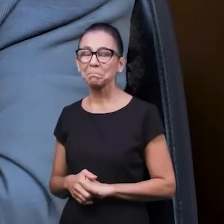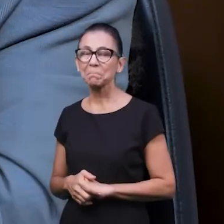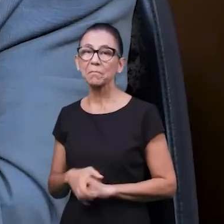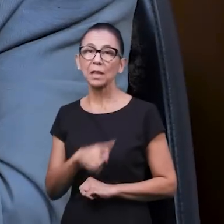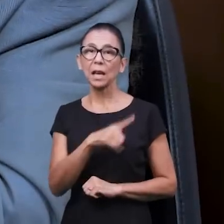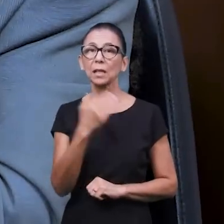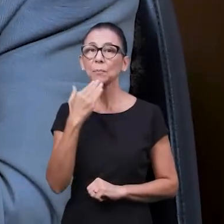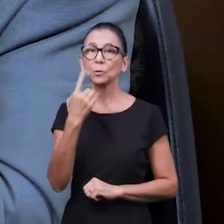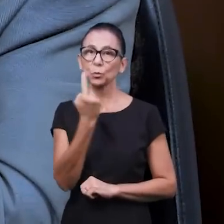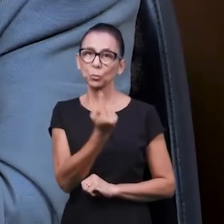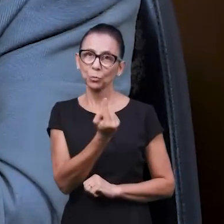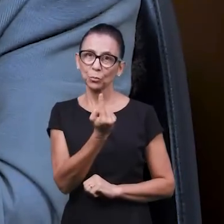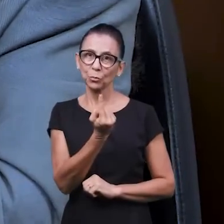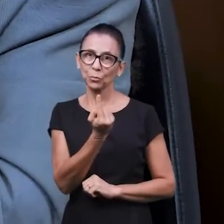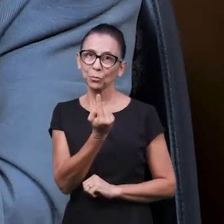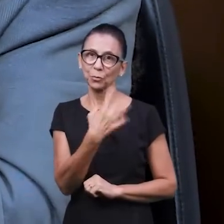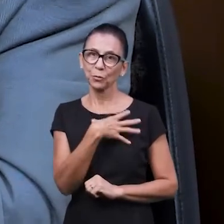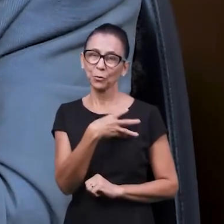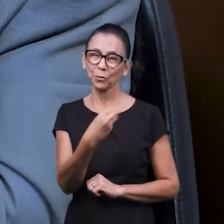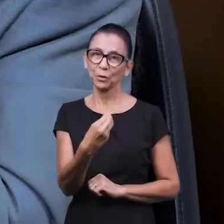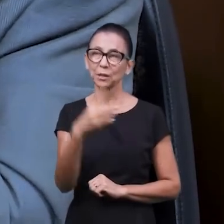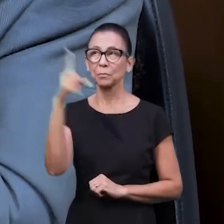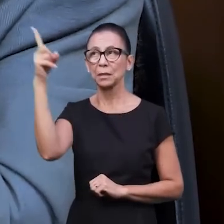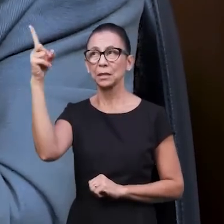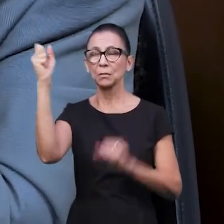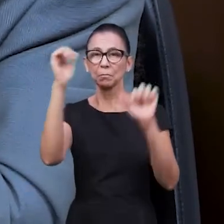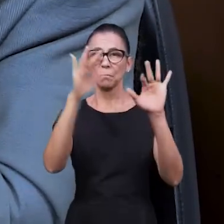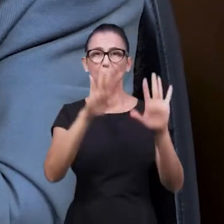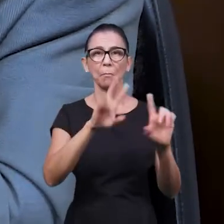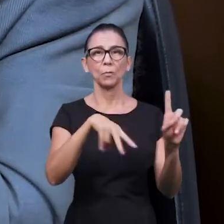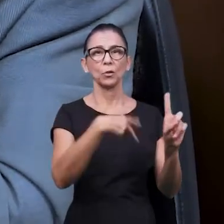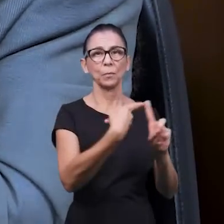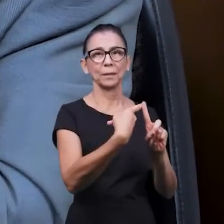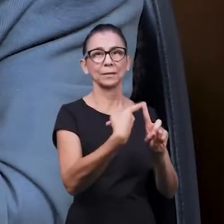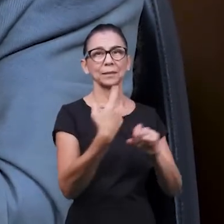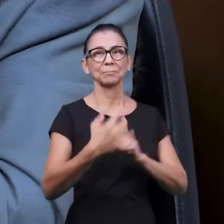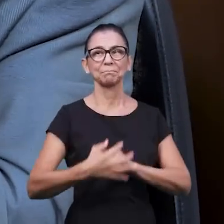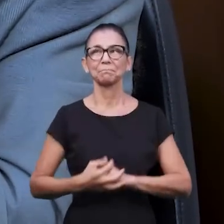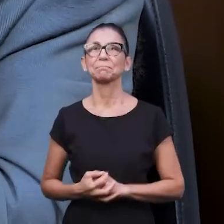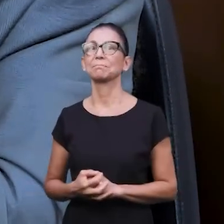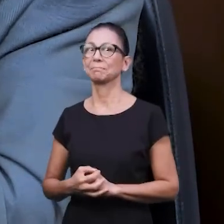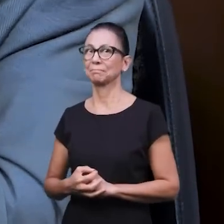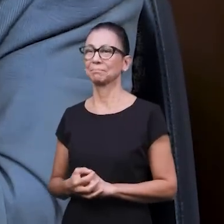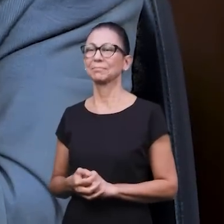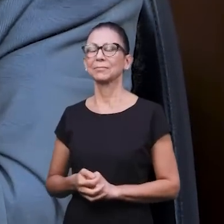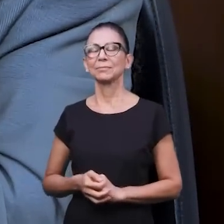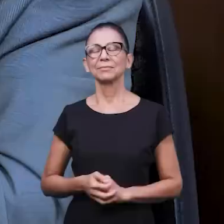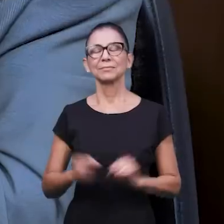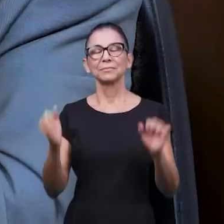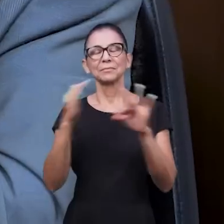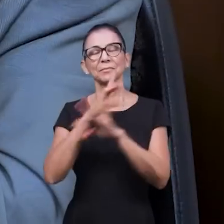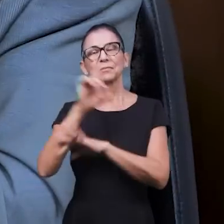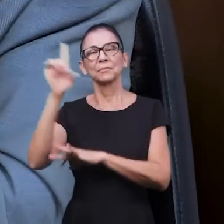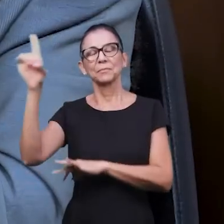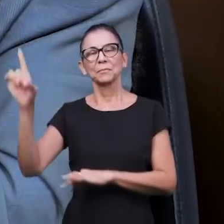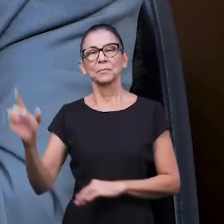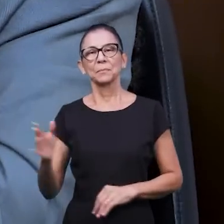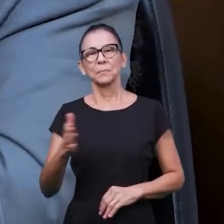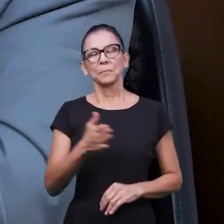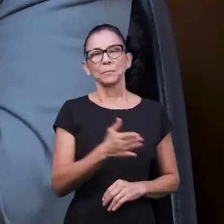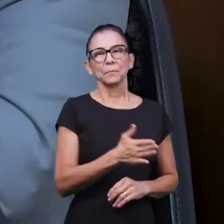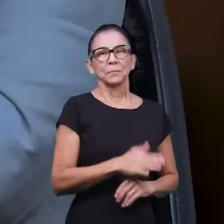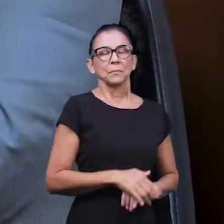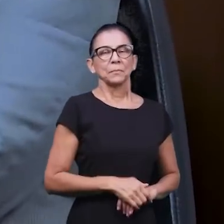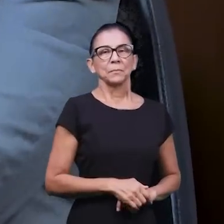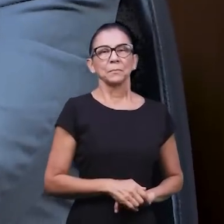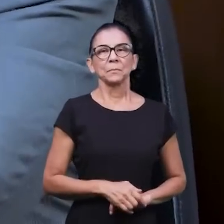Ela esperava por um filho, mas o Senhor tinha uma bênção ainda maior, né? Exatamente, isso aí. Entregou ali, deu uma bênção maior. Glória a Deus. Vamos